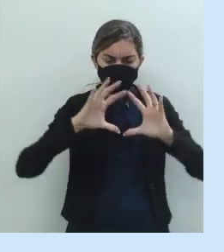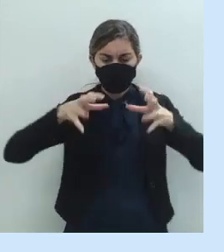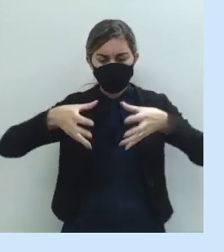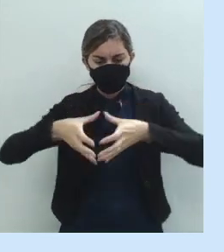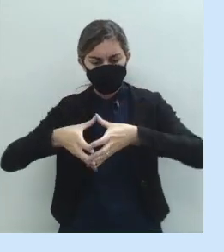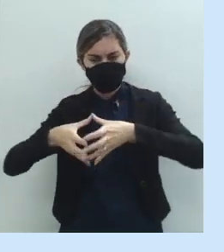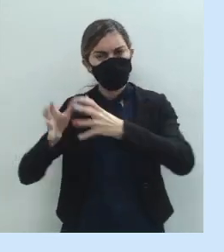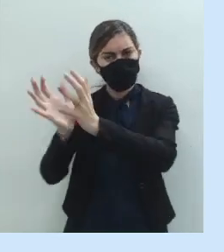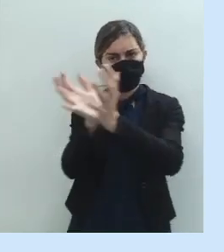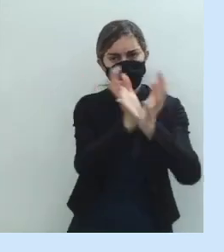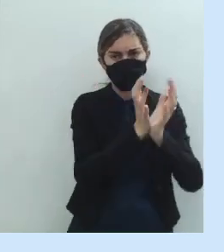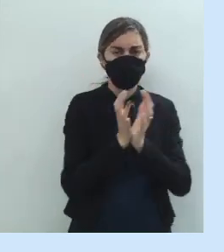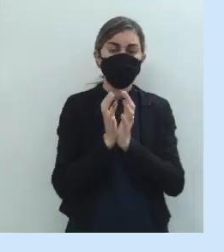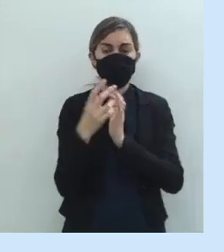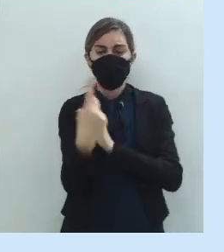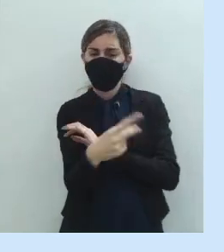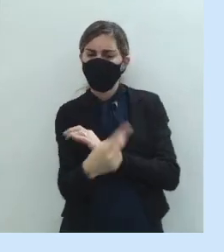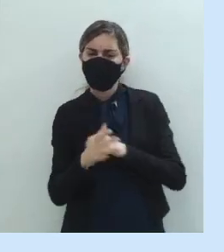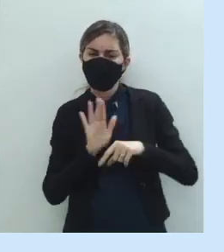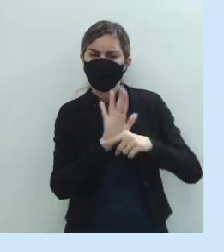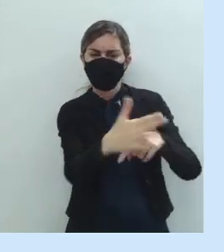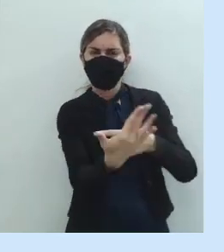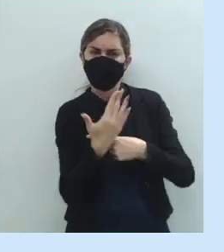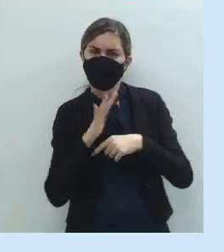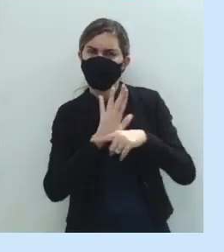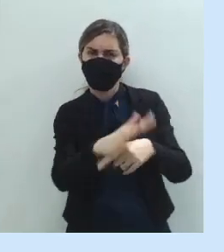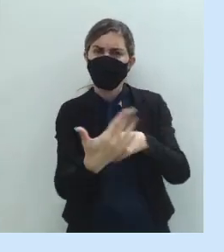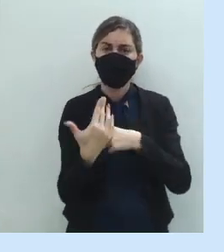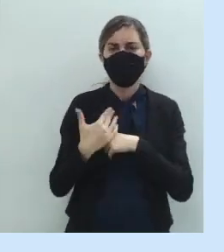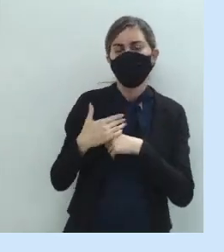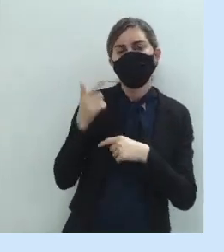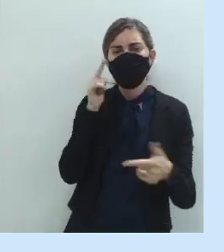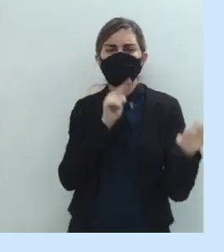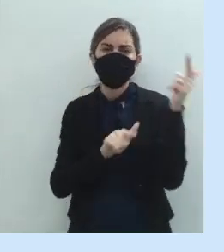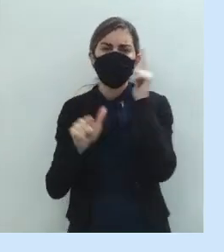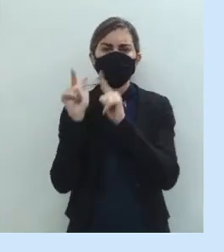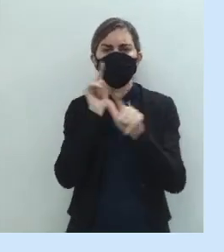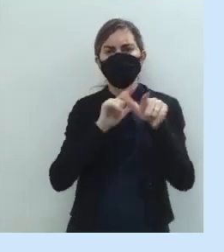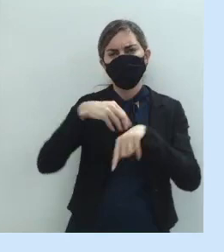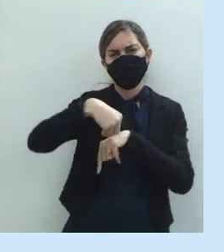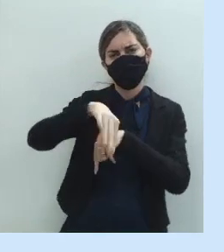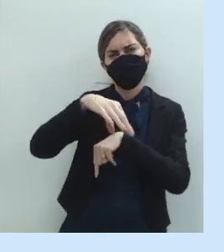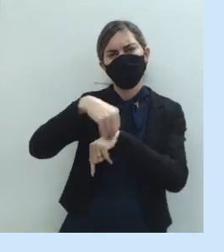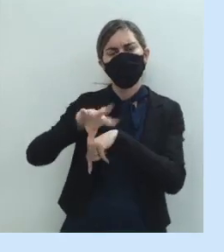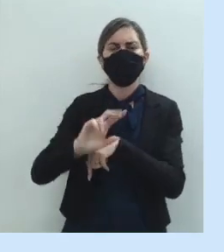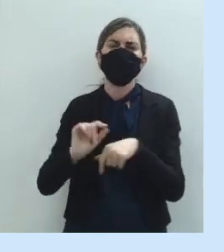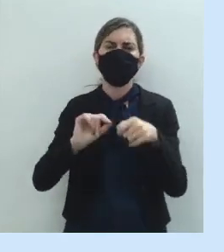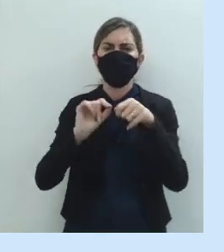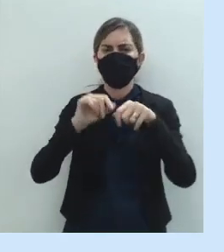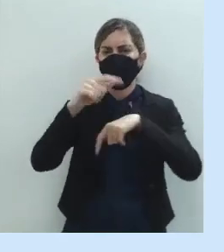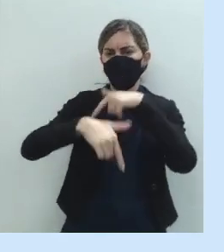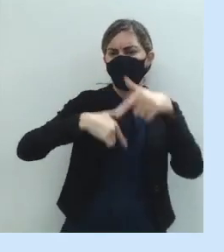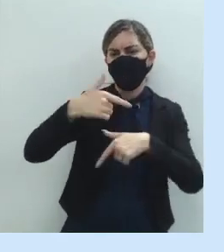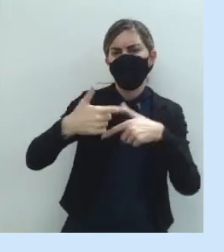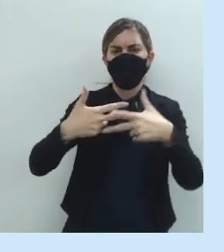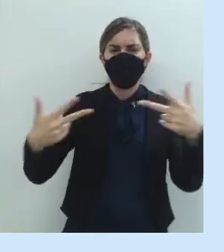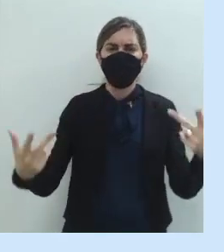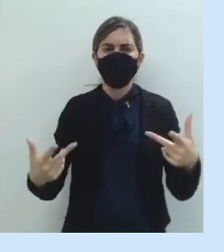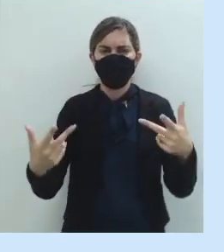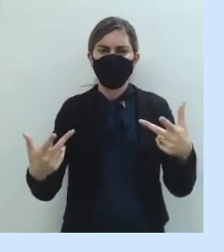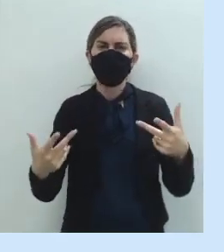em grupos, onde eles se ajudam mutuamente para conseguir colocar as suas produções na